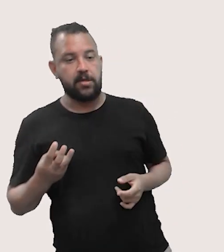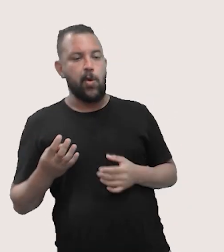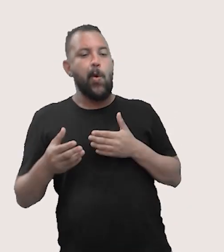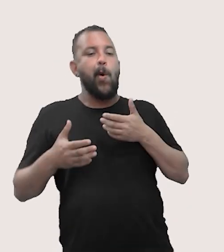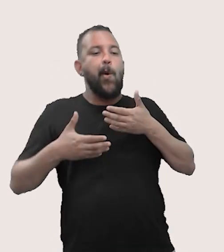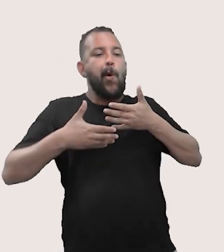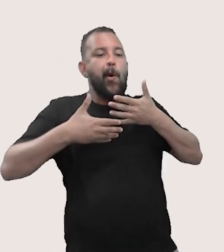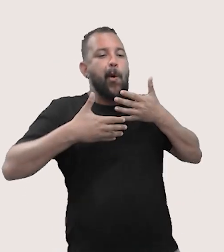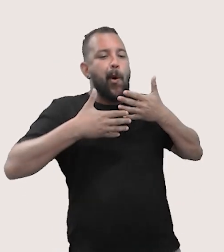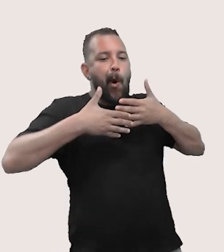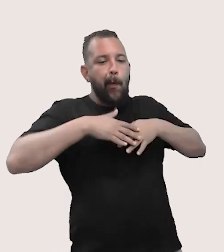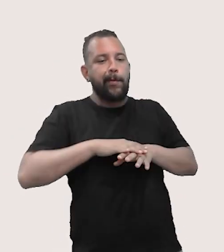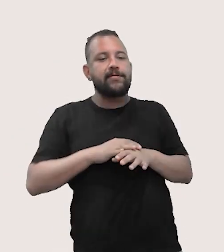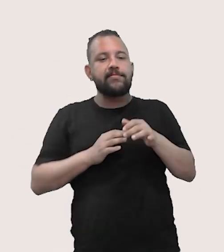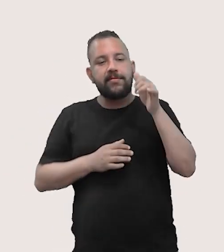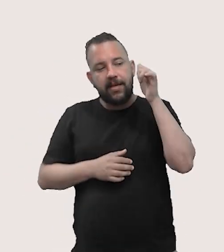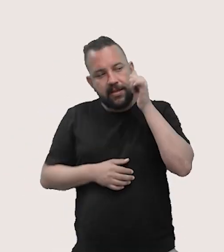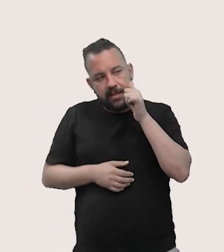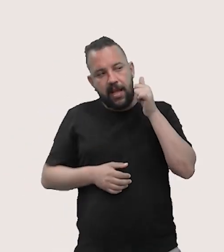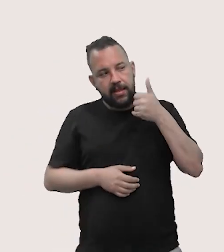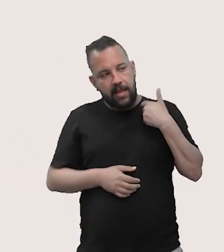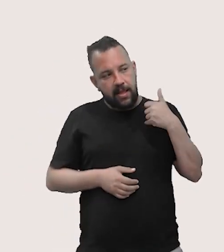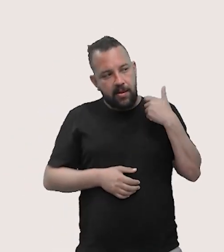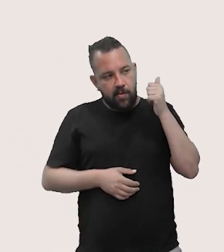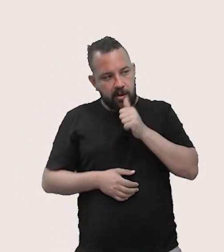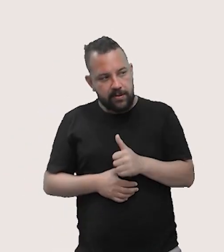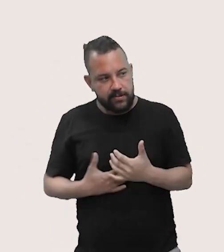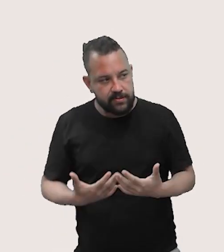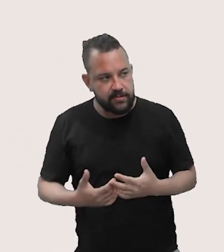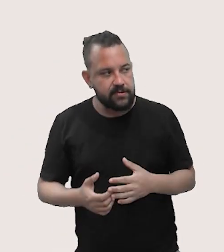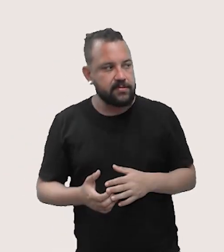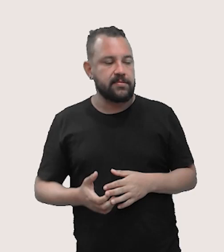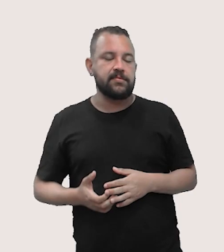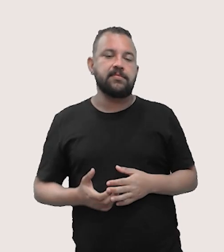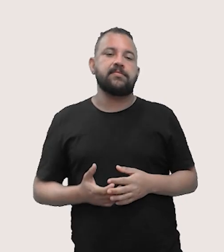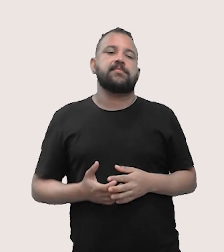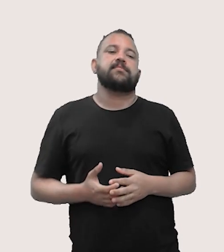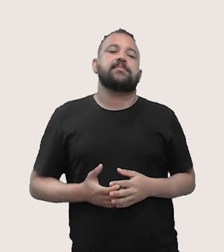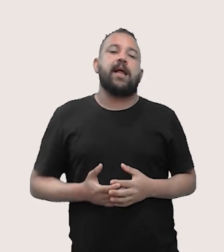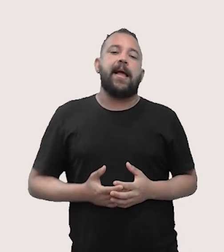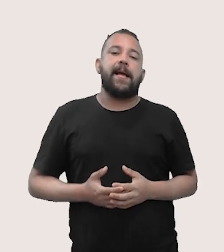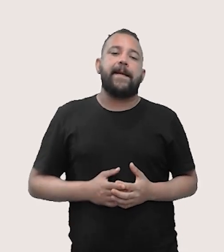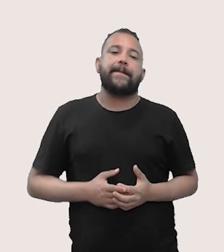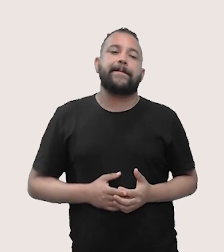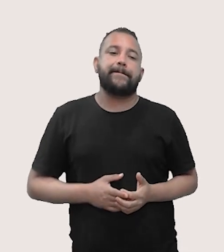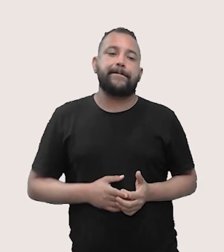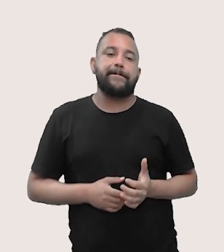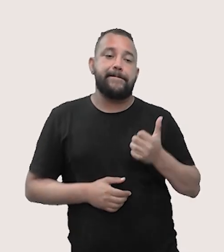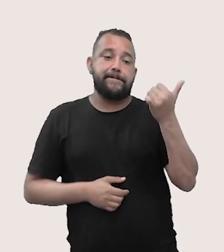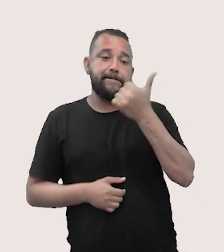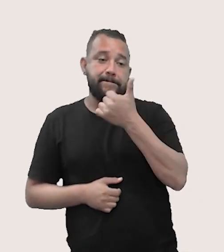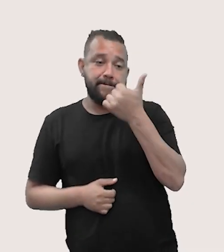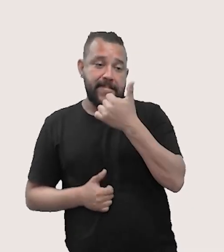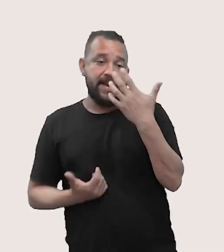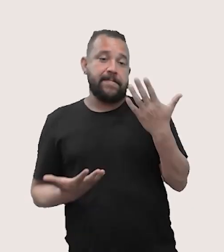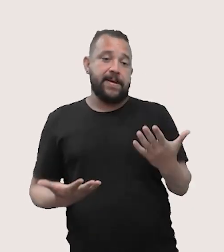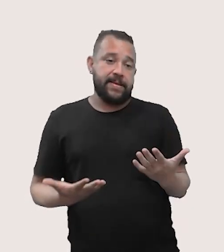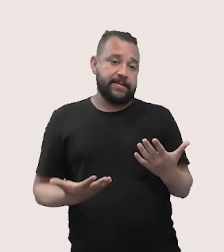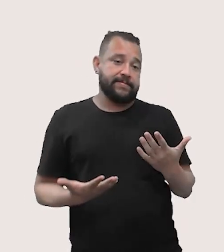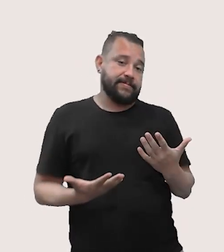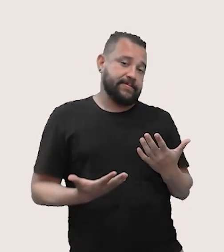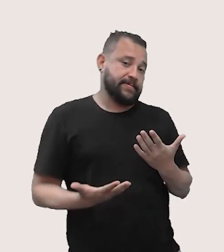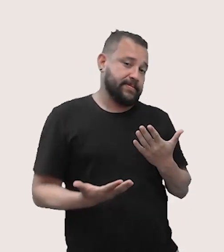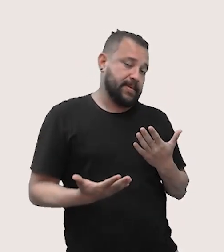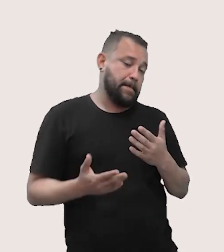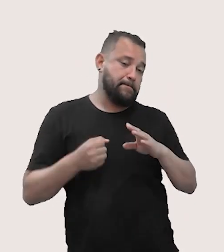idade dessas mulheres que foram investigadas. Então, observe. Para a primeira medida de tendência central, no caso média,